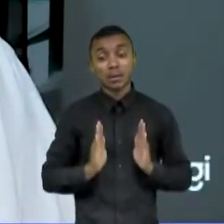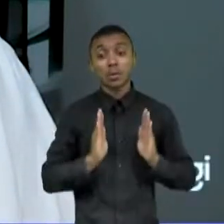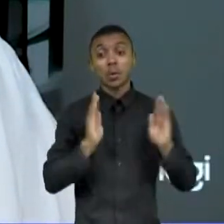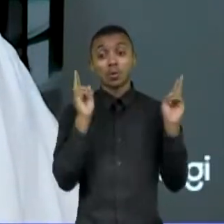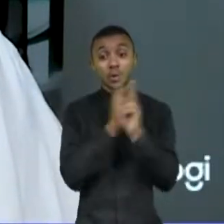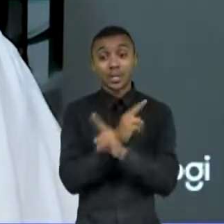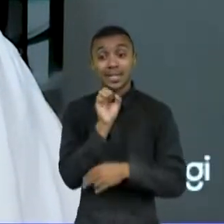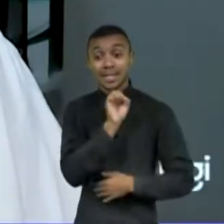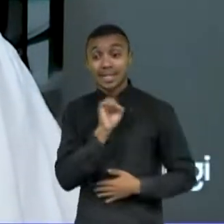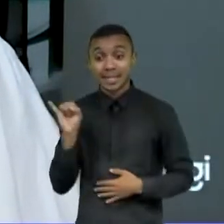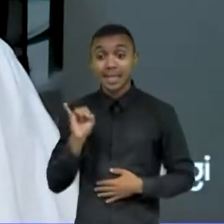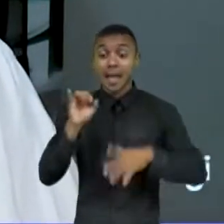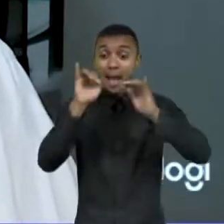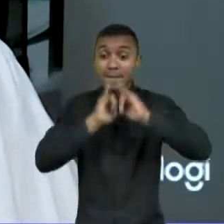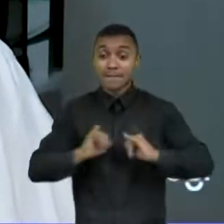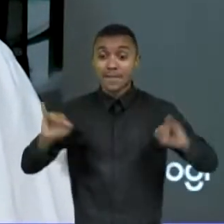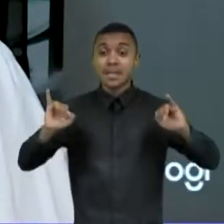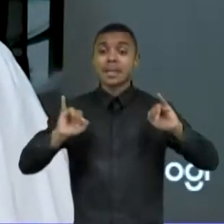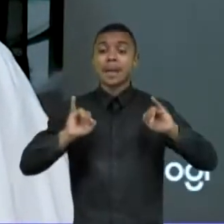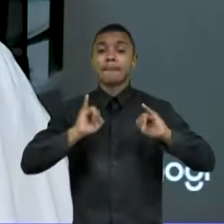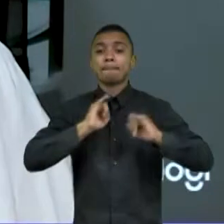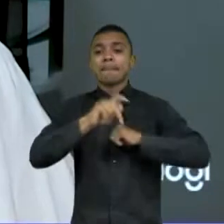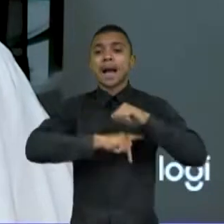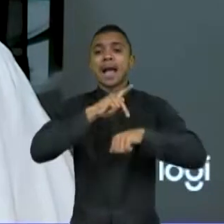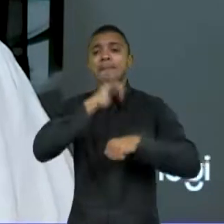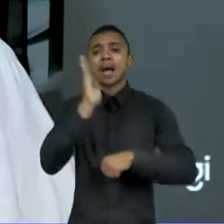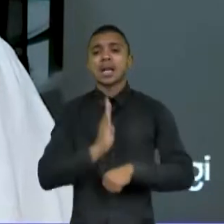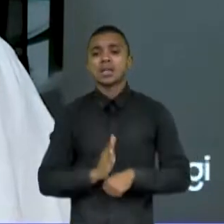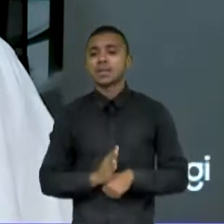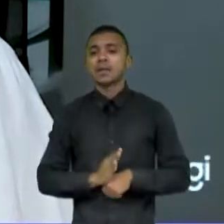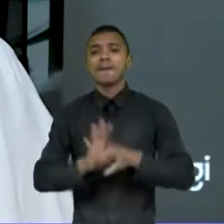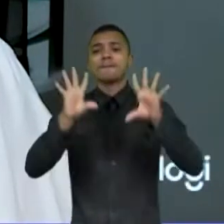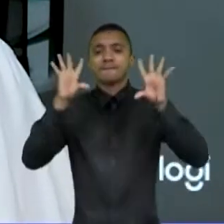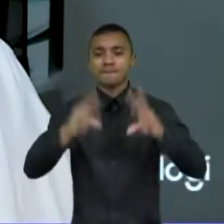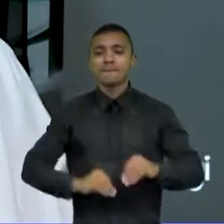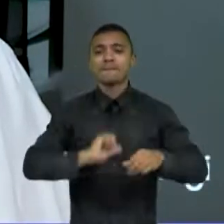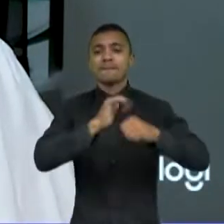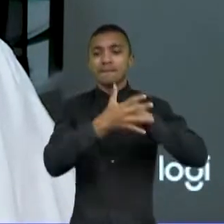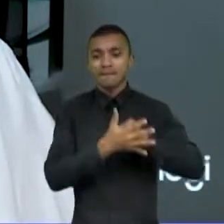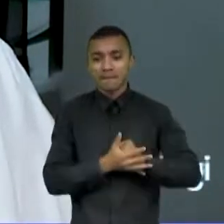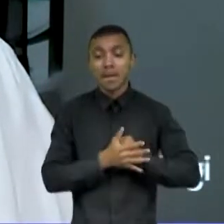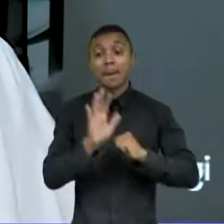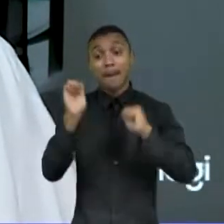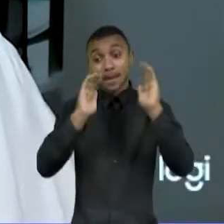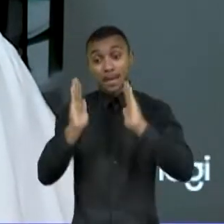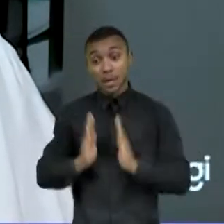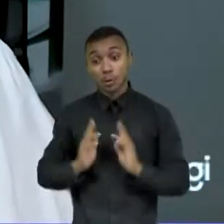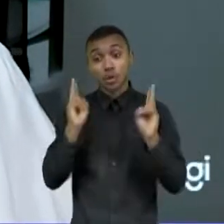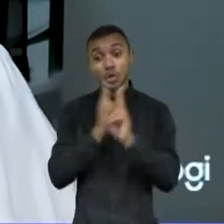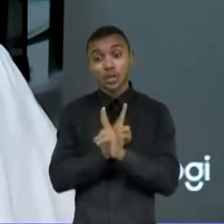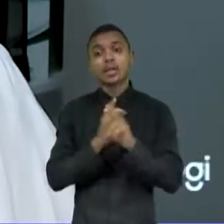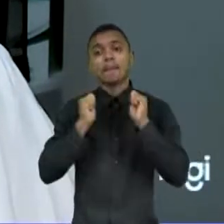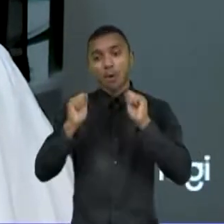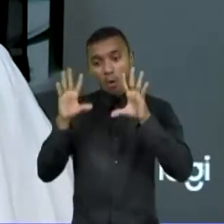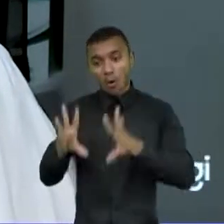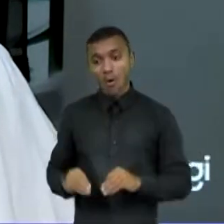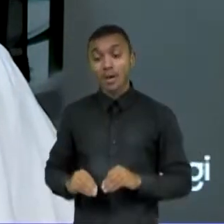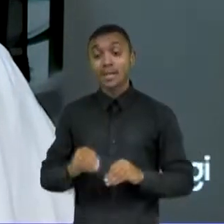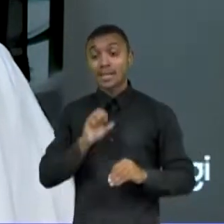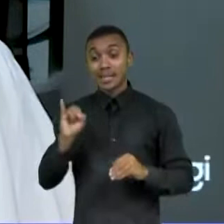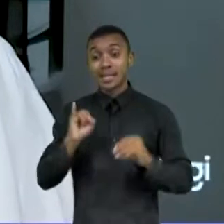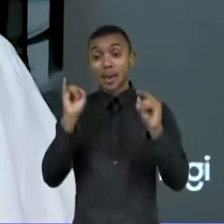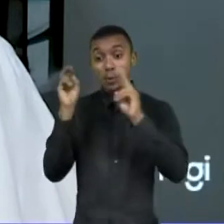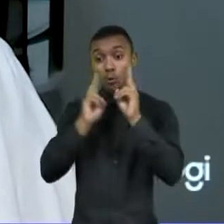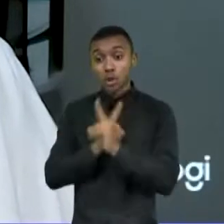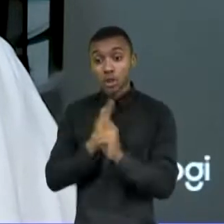se decreta, o país não pode decretar o fim da pandemia, mas pode decretar o fim do estado de emergência. Na hora que a gente decreta o final do estado de